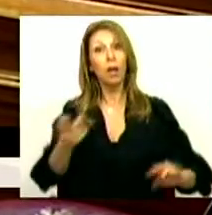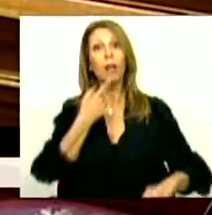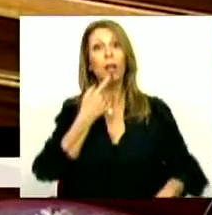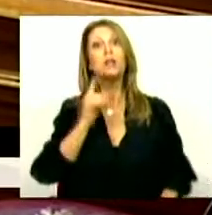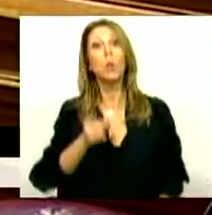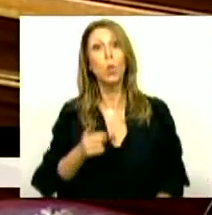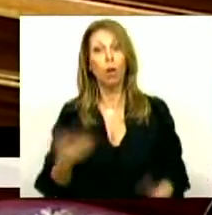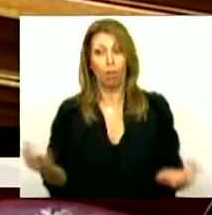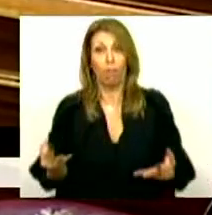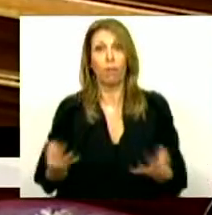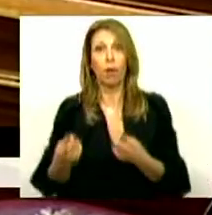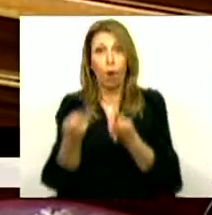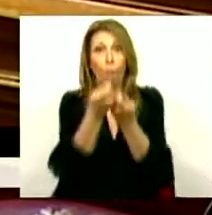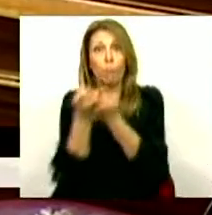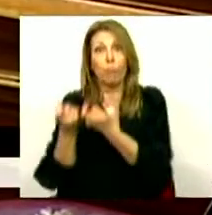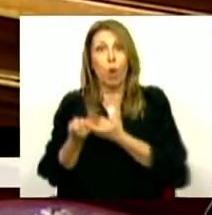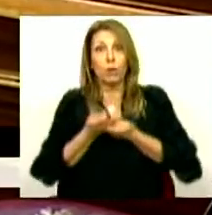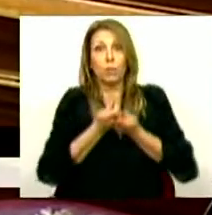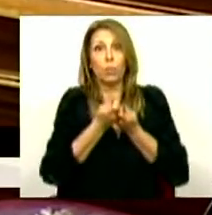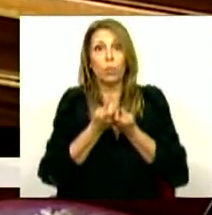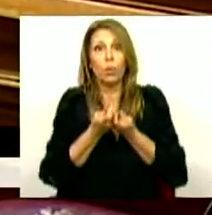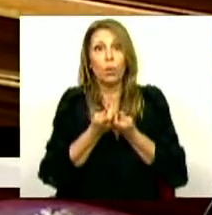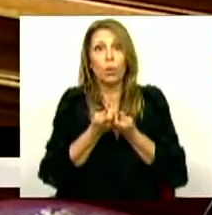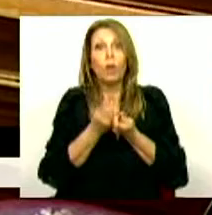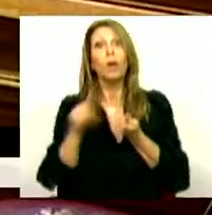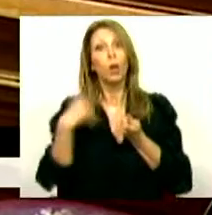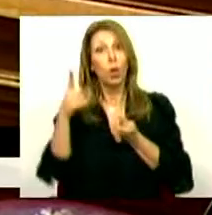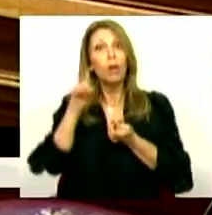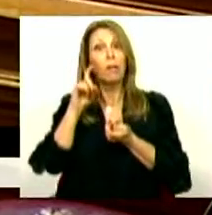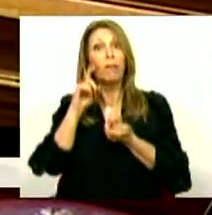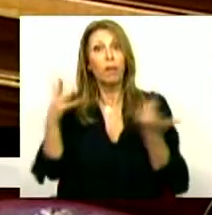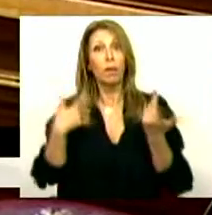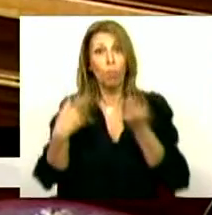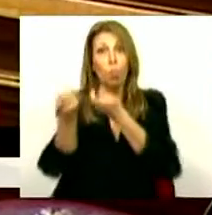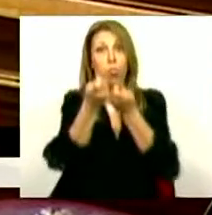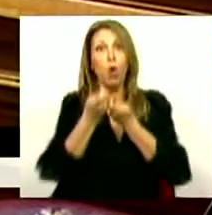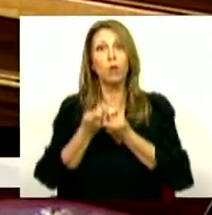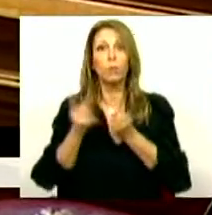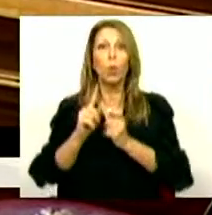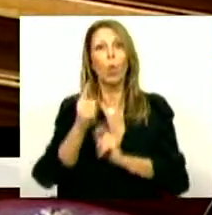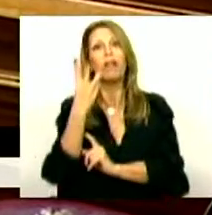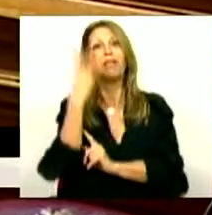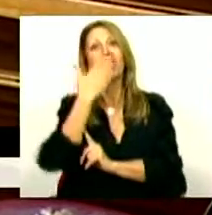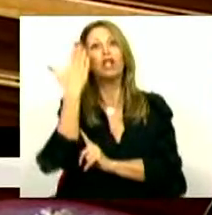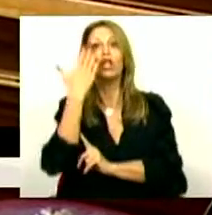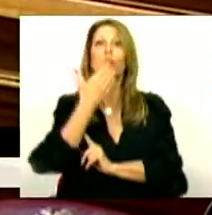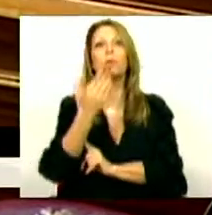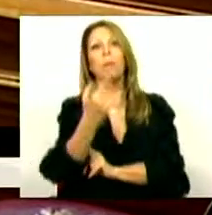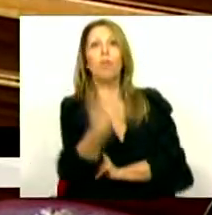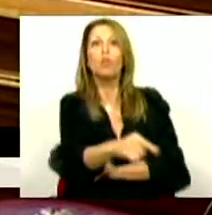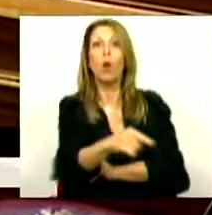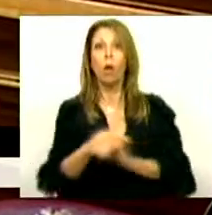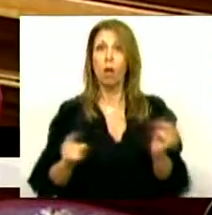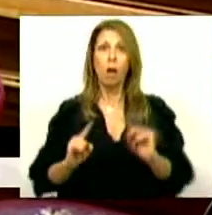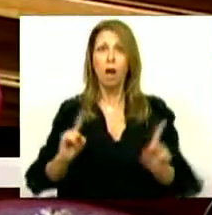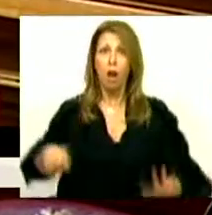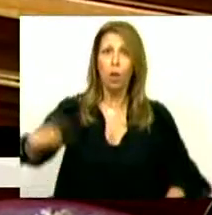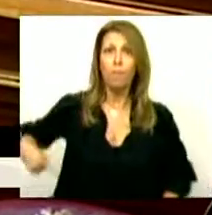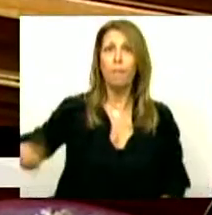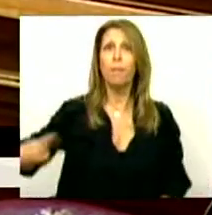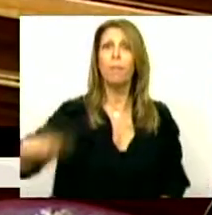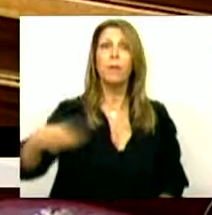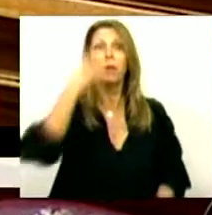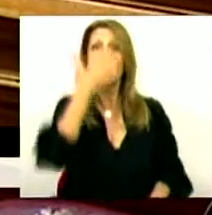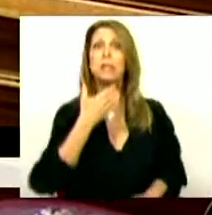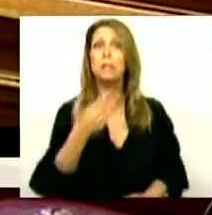mesmo, proximidade. E não defendemos a proximidade só 3 dias por semana. Defendemos a proximidade todos os dias da semana, todos os